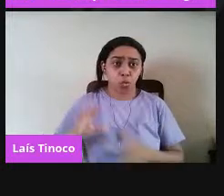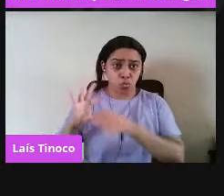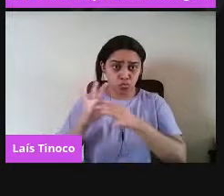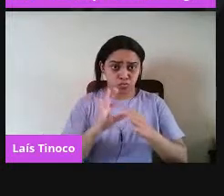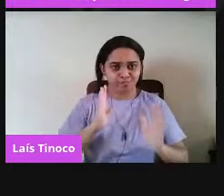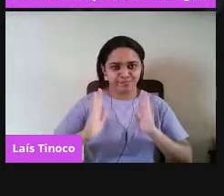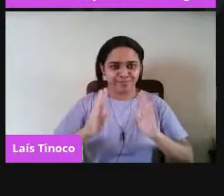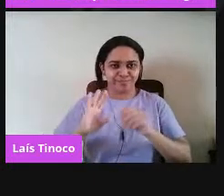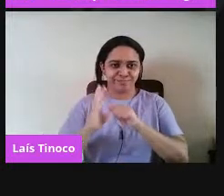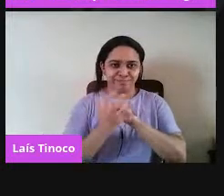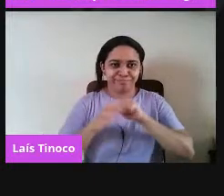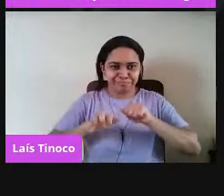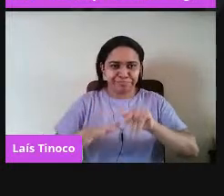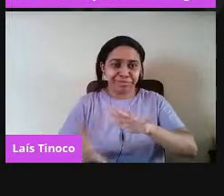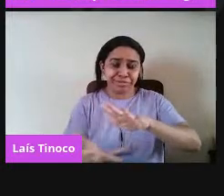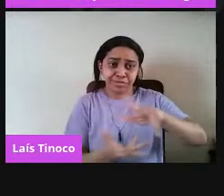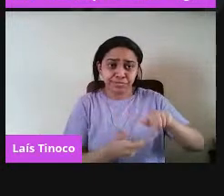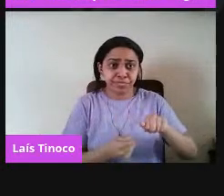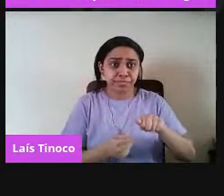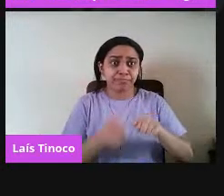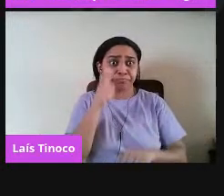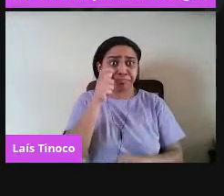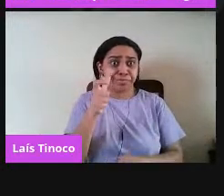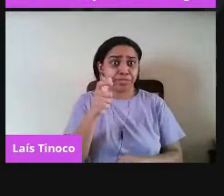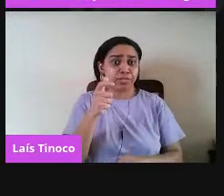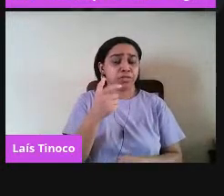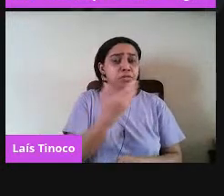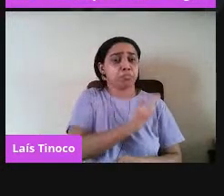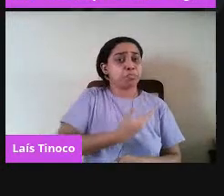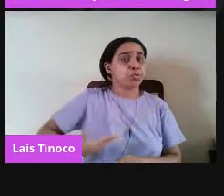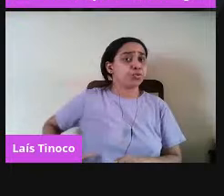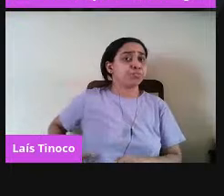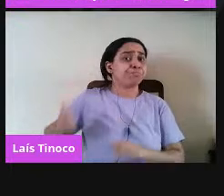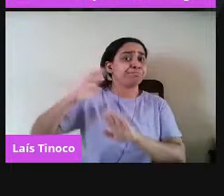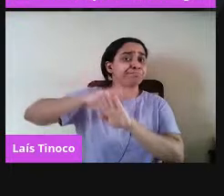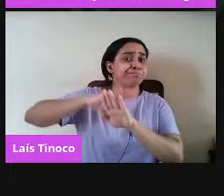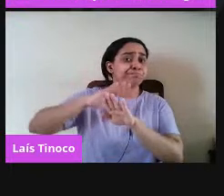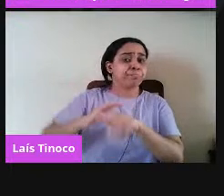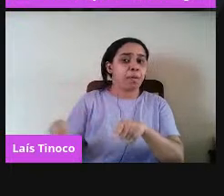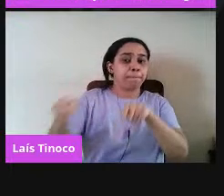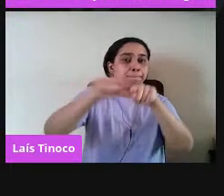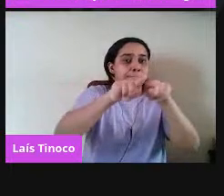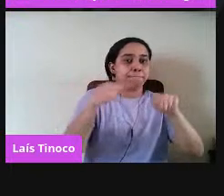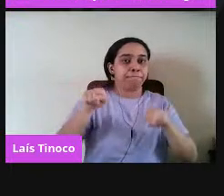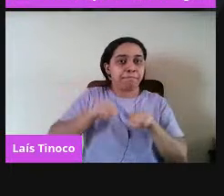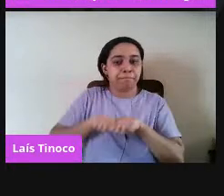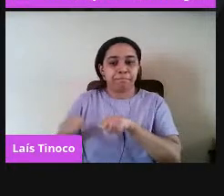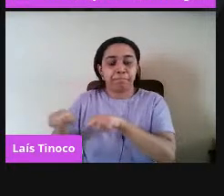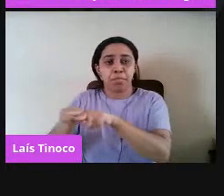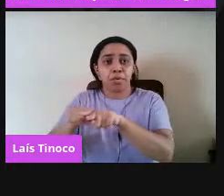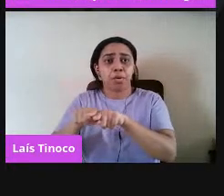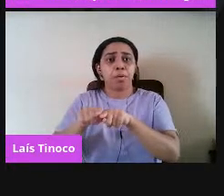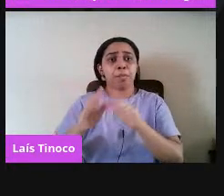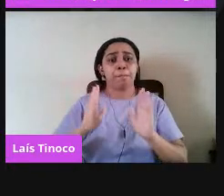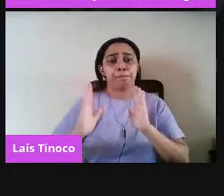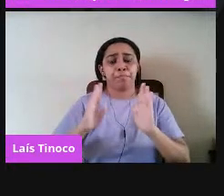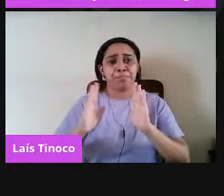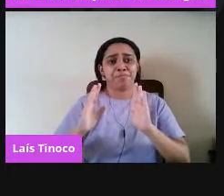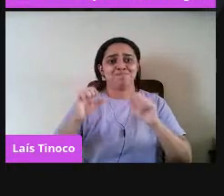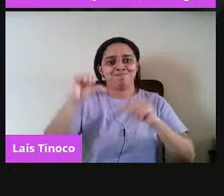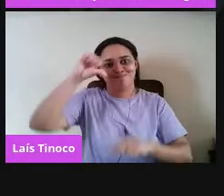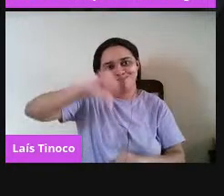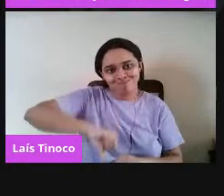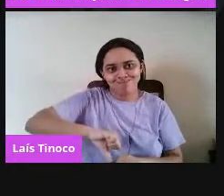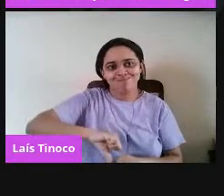os interesses públicos envoltos nas parcerias firmadas durante a crise de COVID-19.